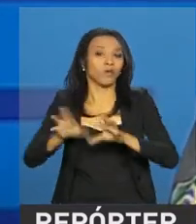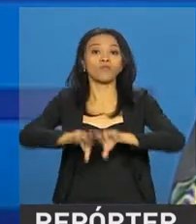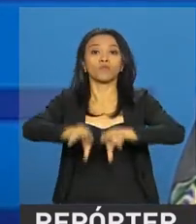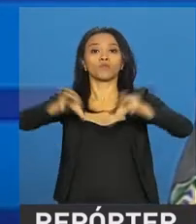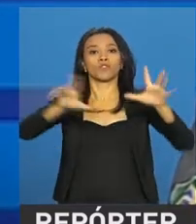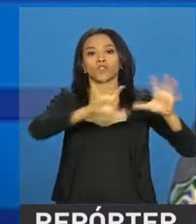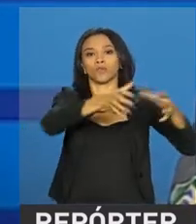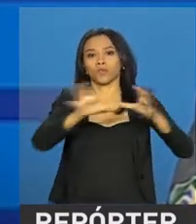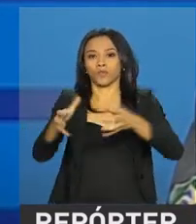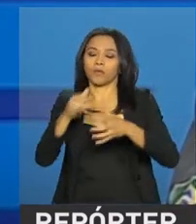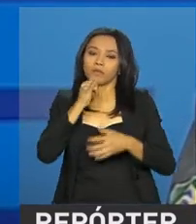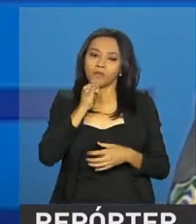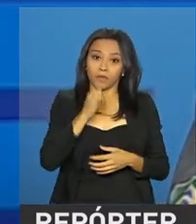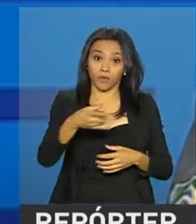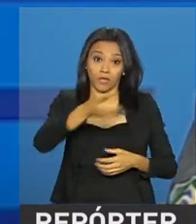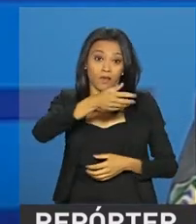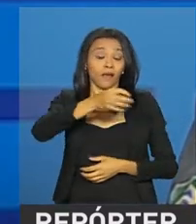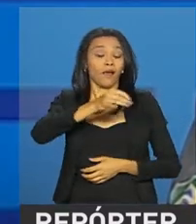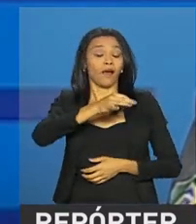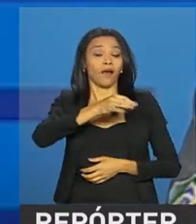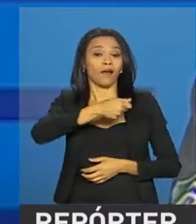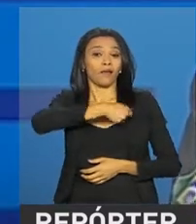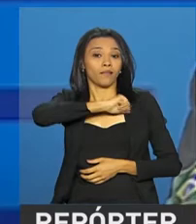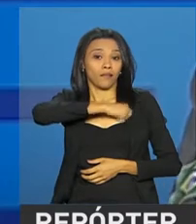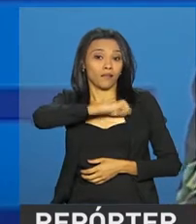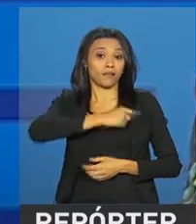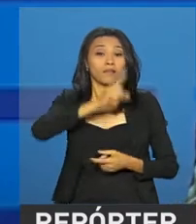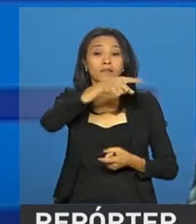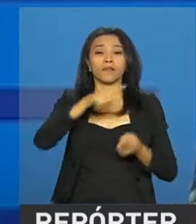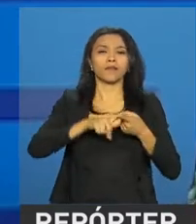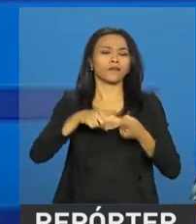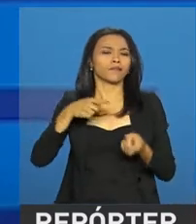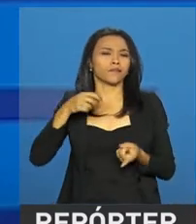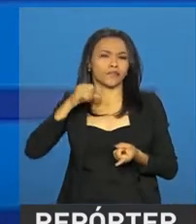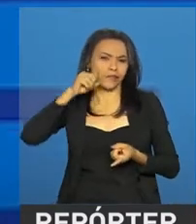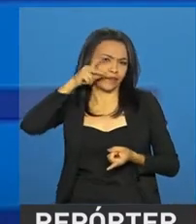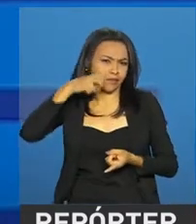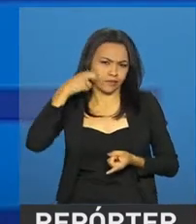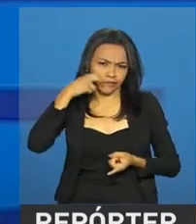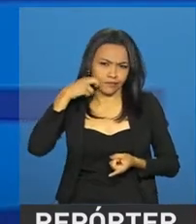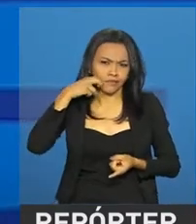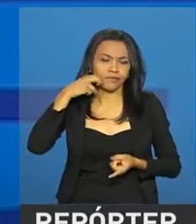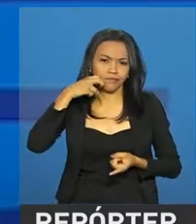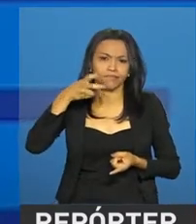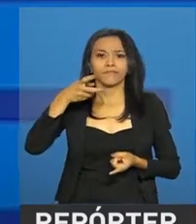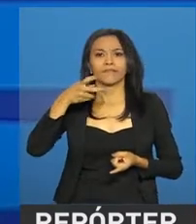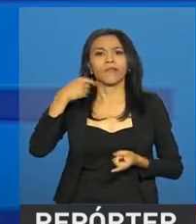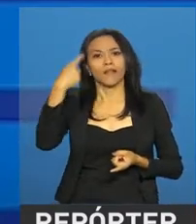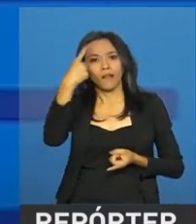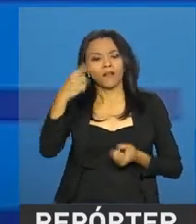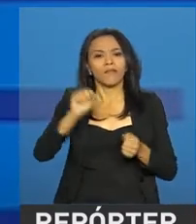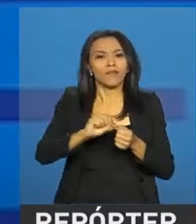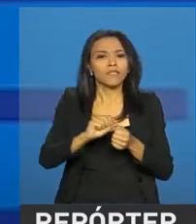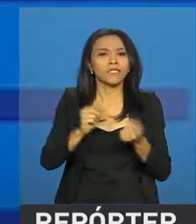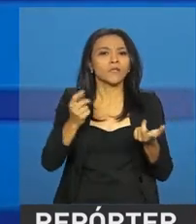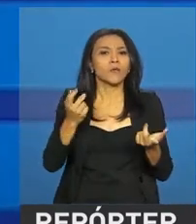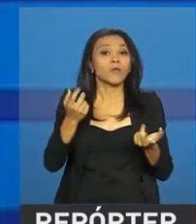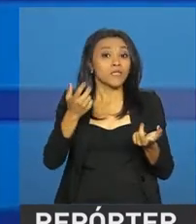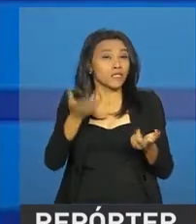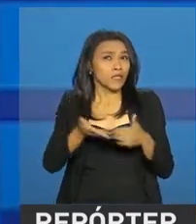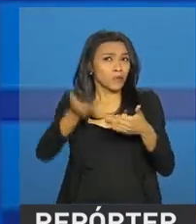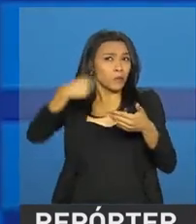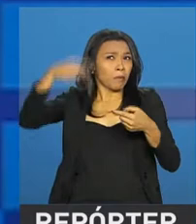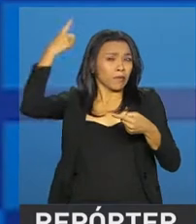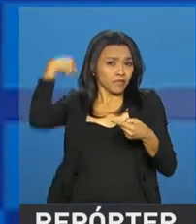realizada pela Delegacia de Juazeiro, ela vem dentro de uma investigação mais longa, a gente pode dizer, assim, uma investigação que já está vindo desde o ano passado,